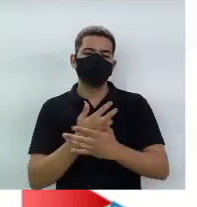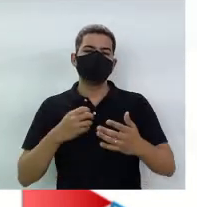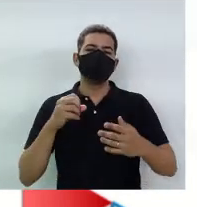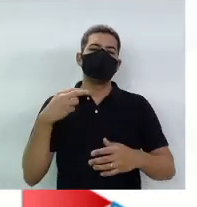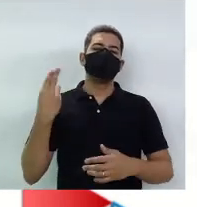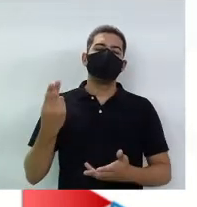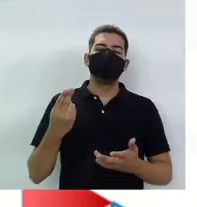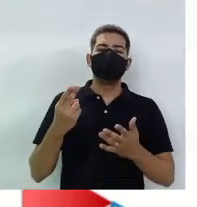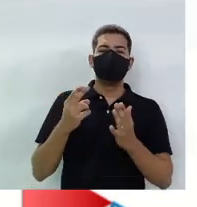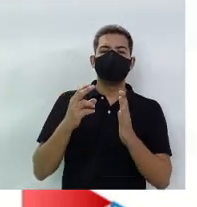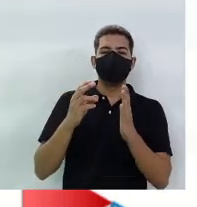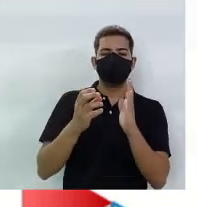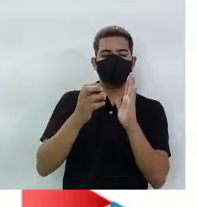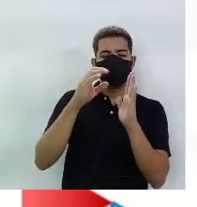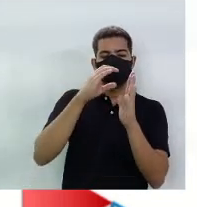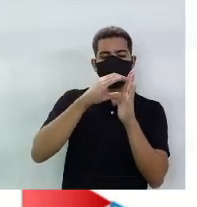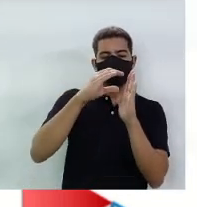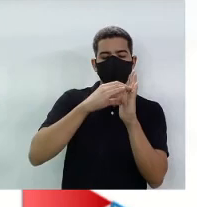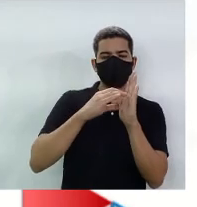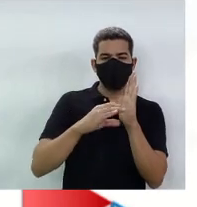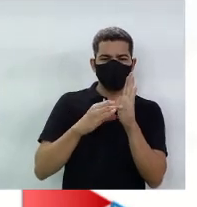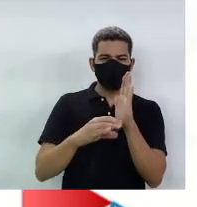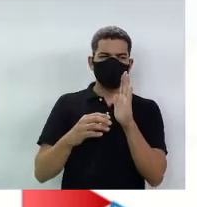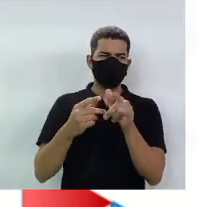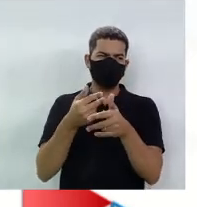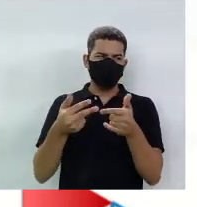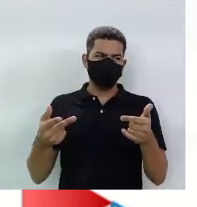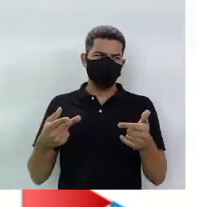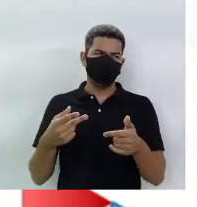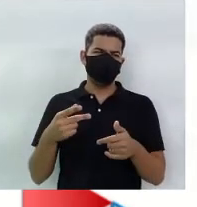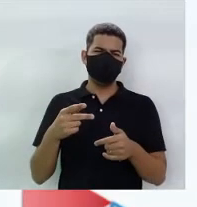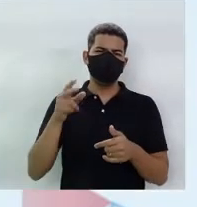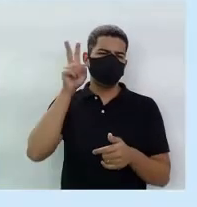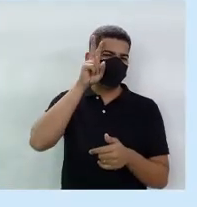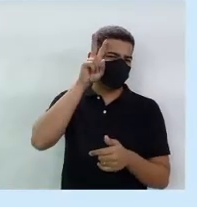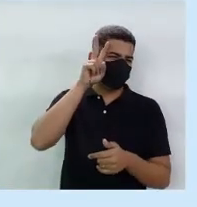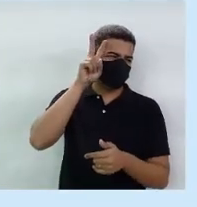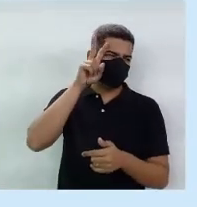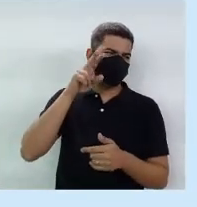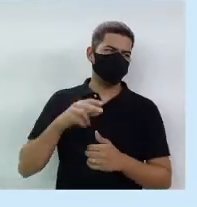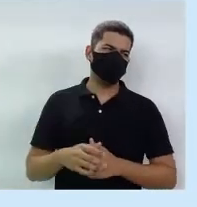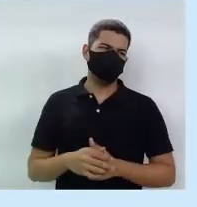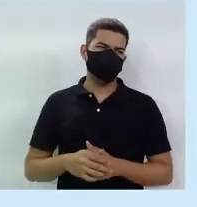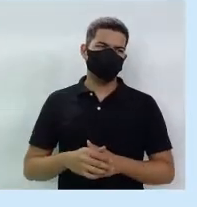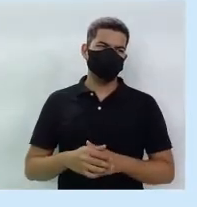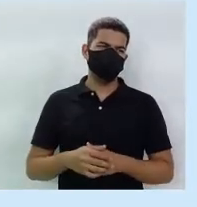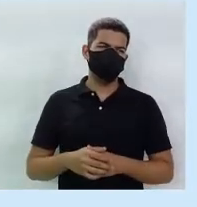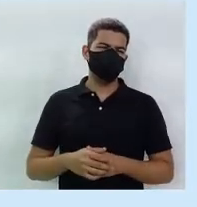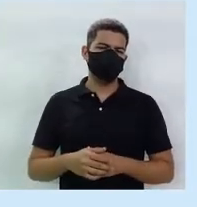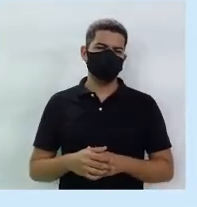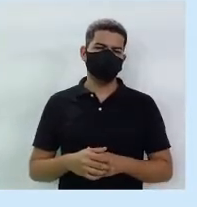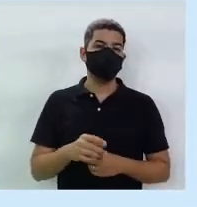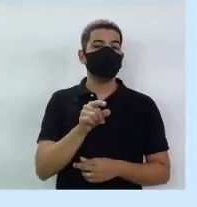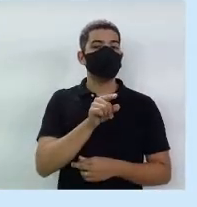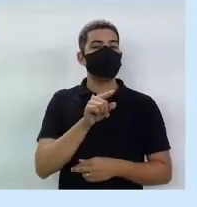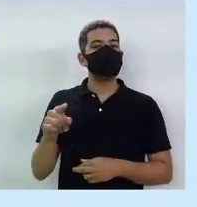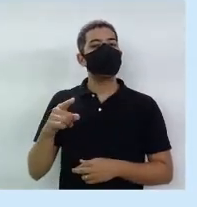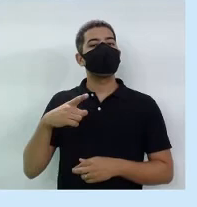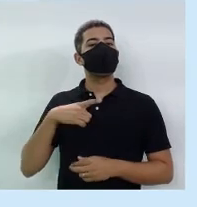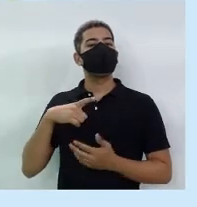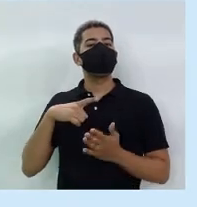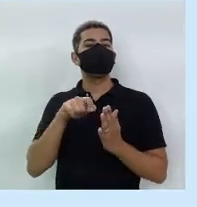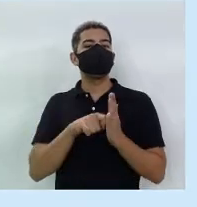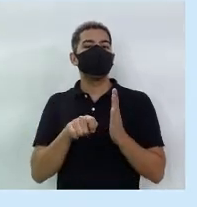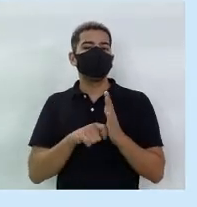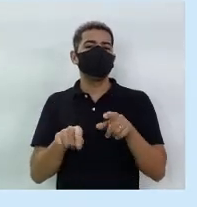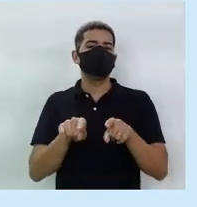conto, a fábula, a mitologia, que vocês, estudantes, gostam muito bem de escrever e